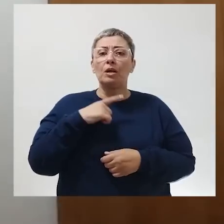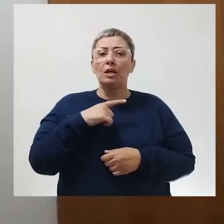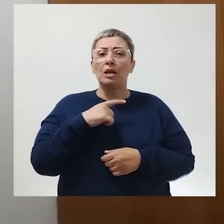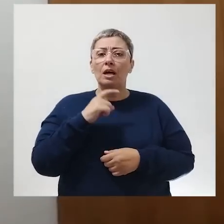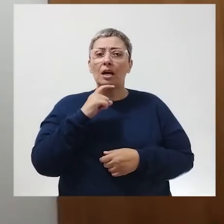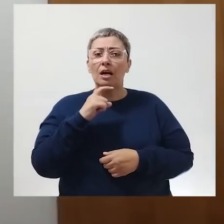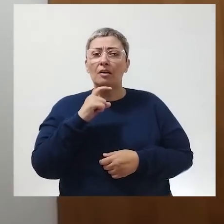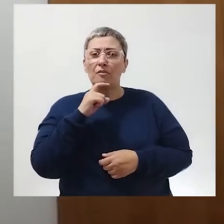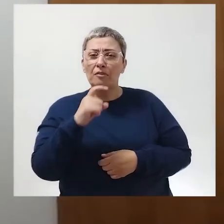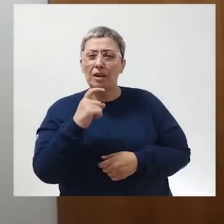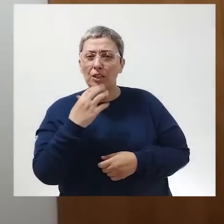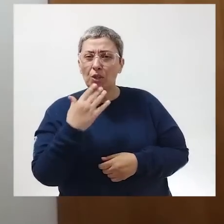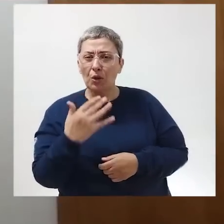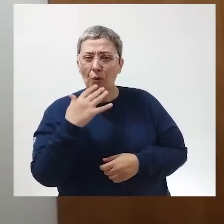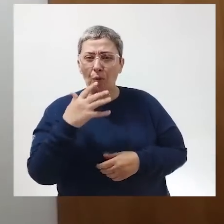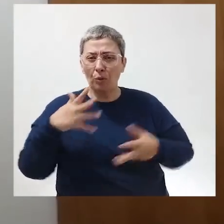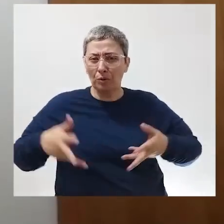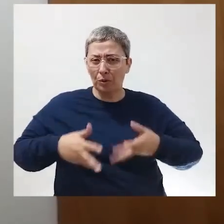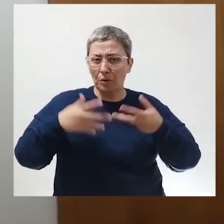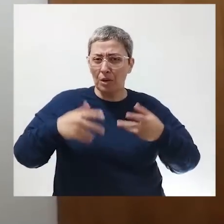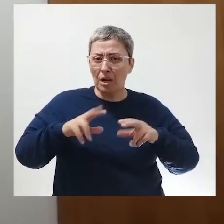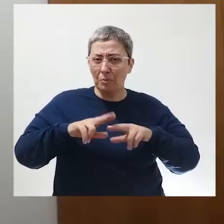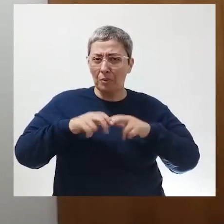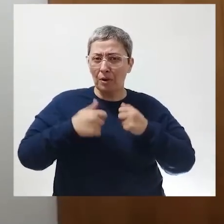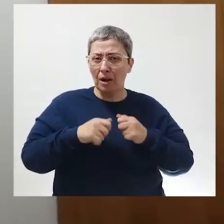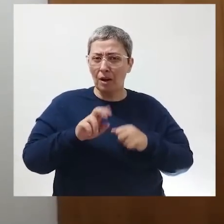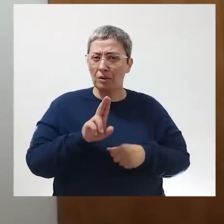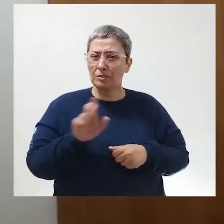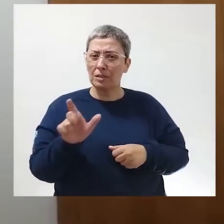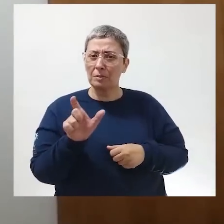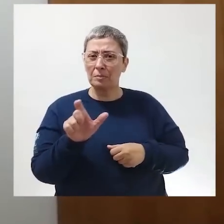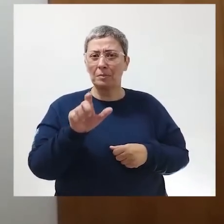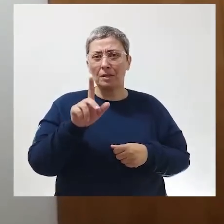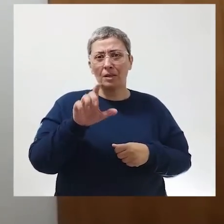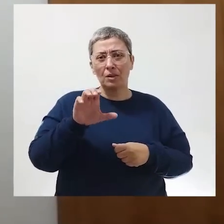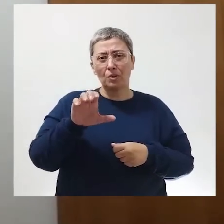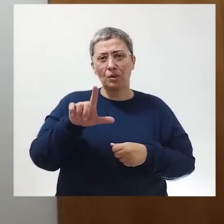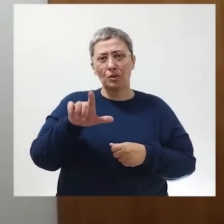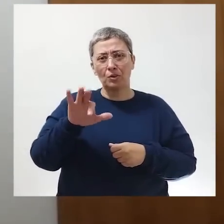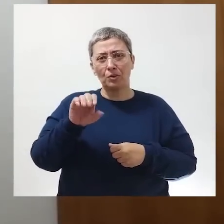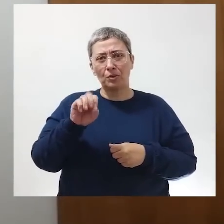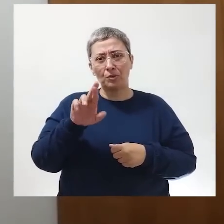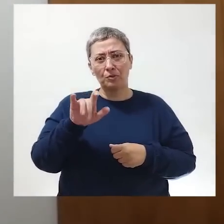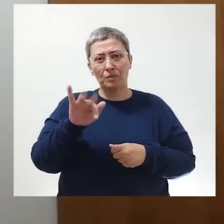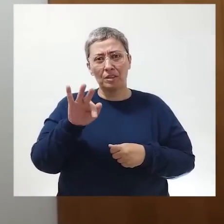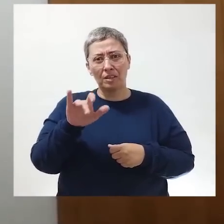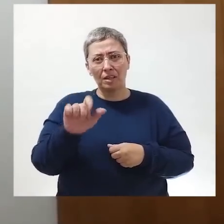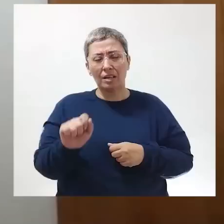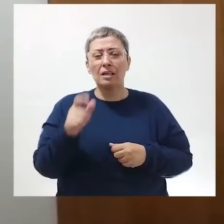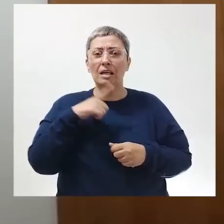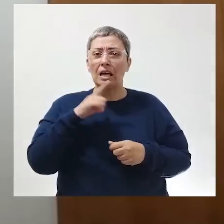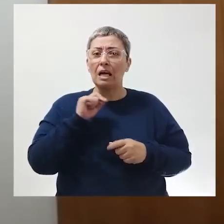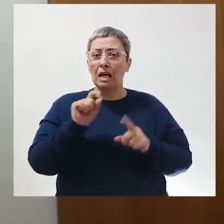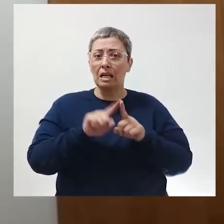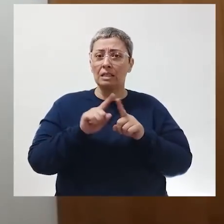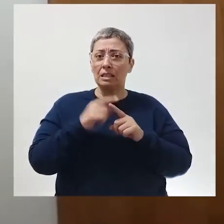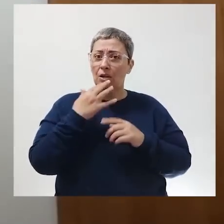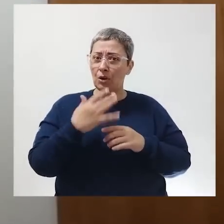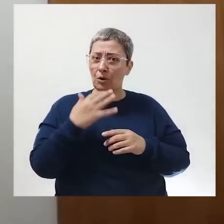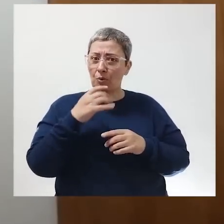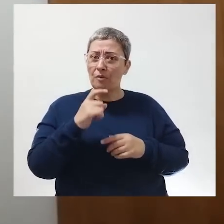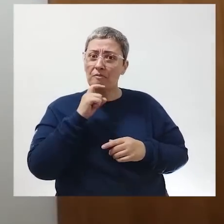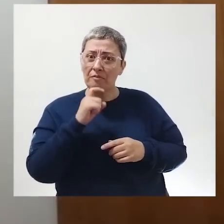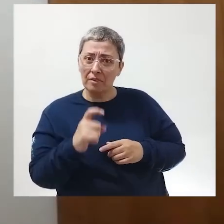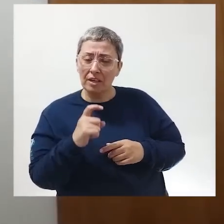dos vegetais é por causa da clorofila? É verdade. A clorofila, além de dar essa coloração verde